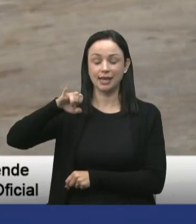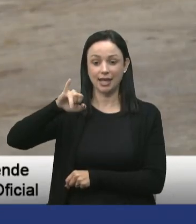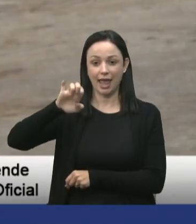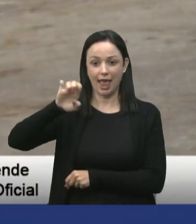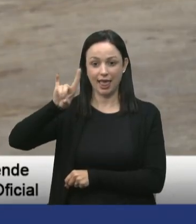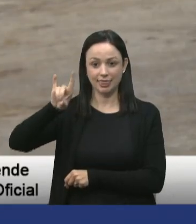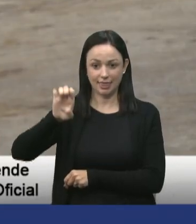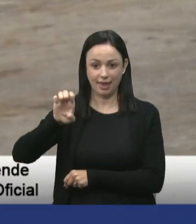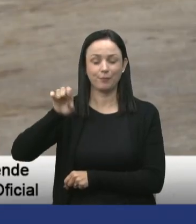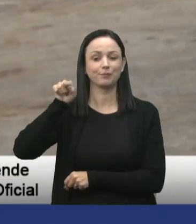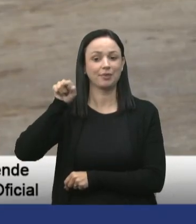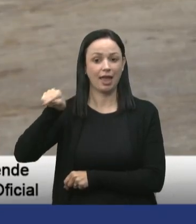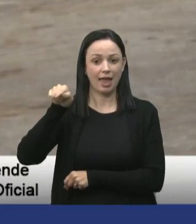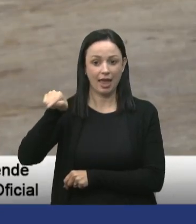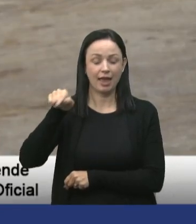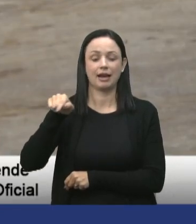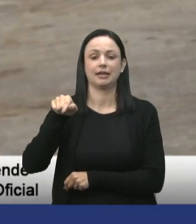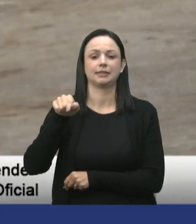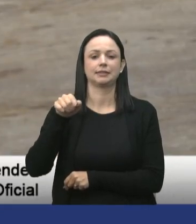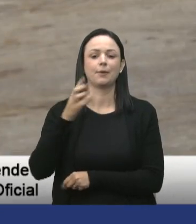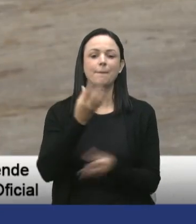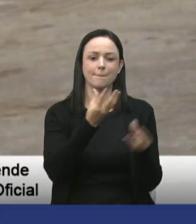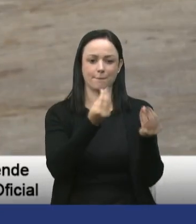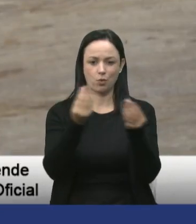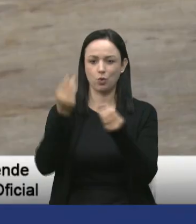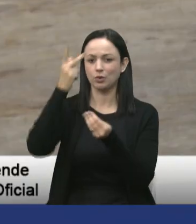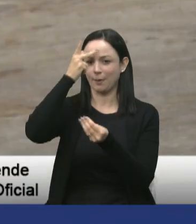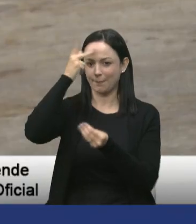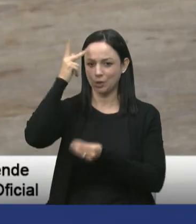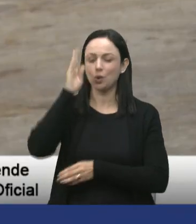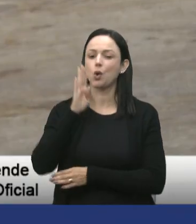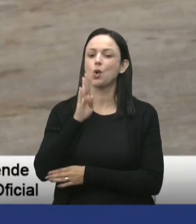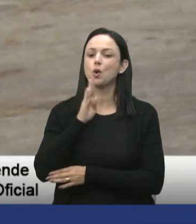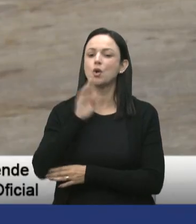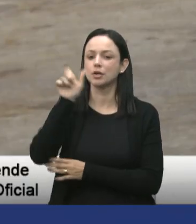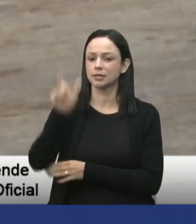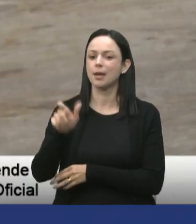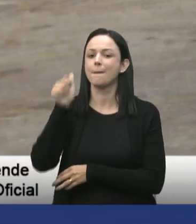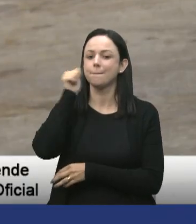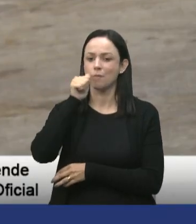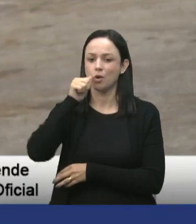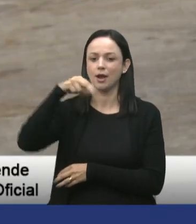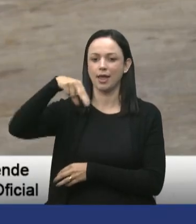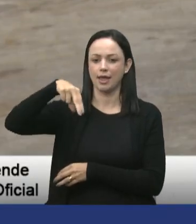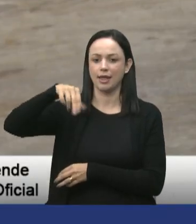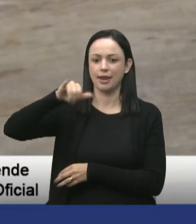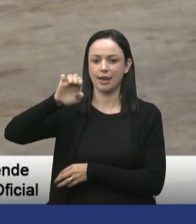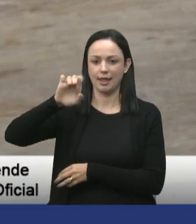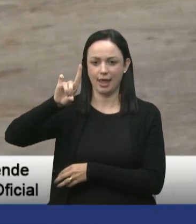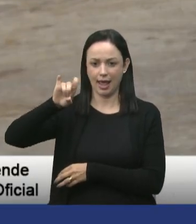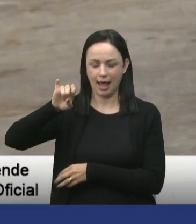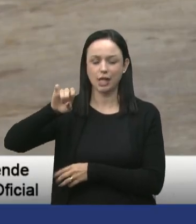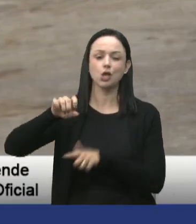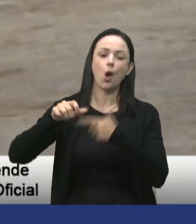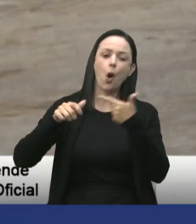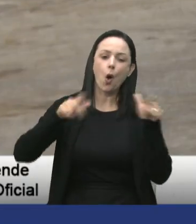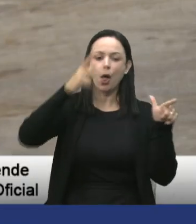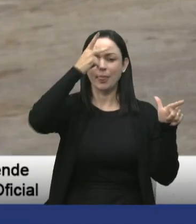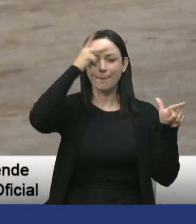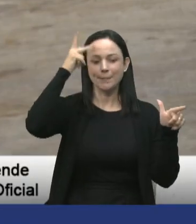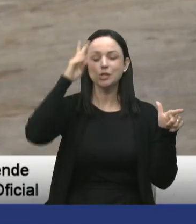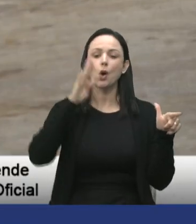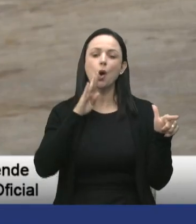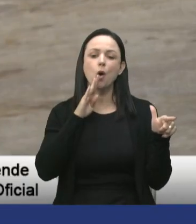Nós falávamos que muitas pessoas conhecem Niede Guidon, outras tantas, né, conhecem o seu trabalho, embora